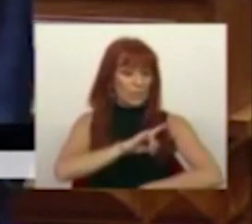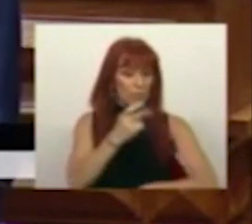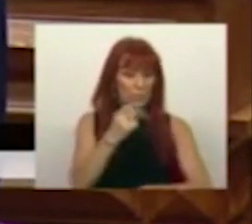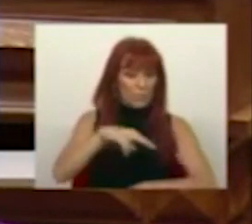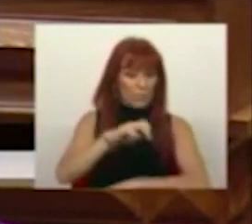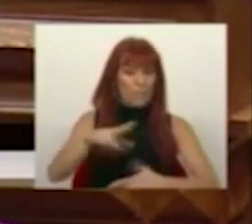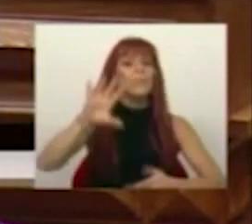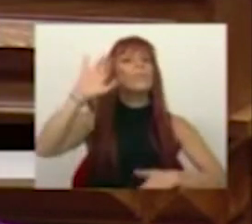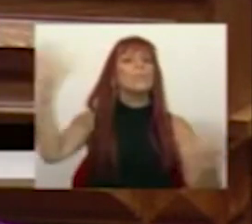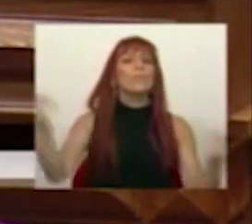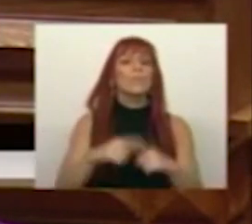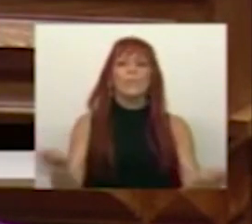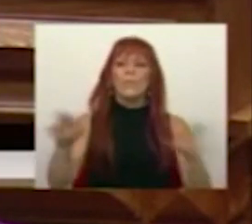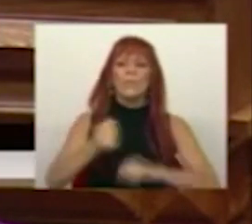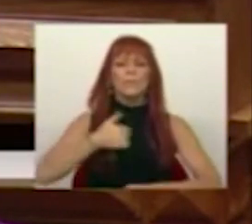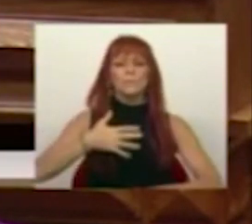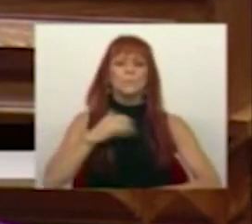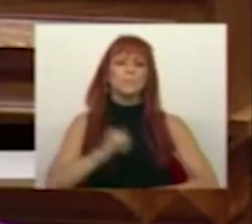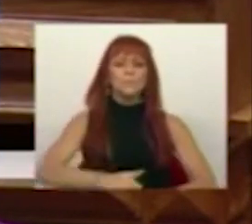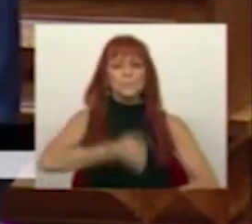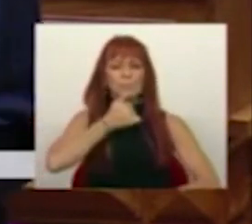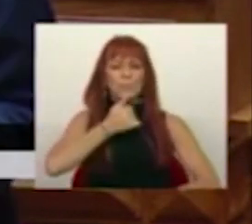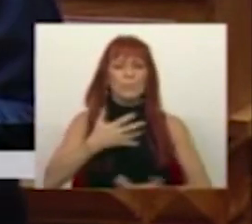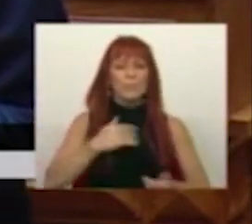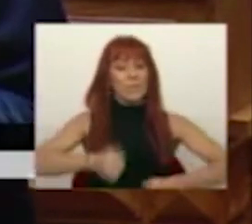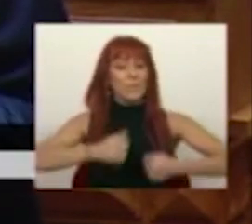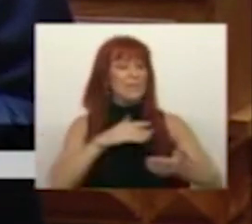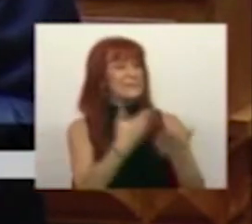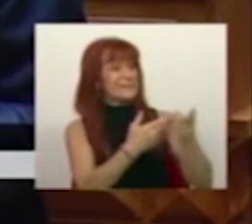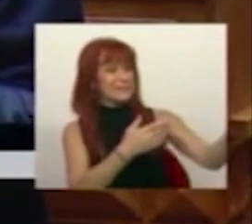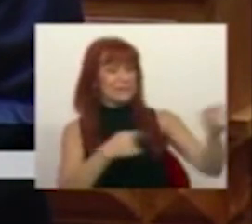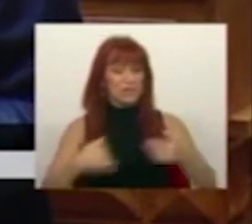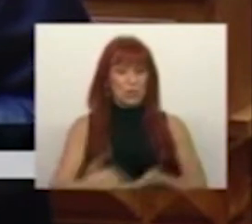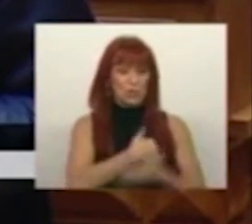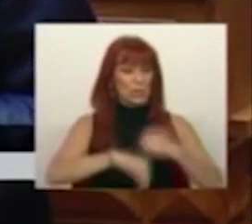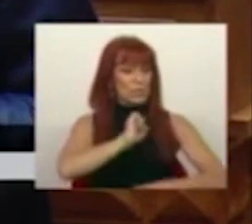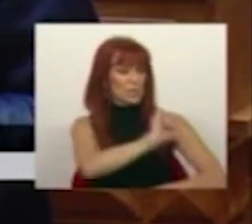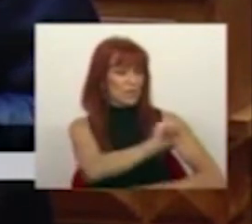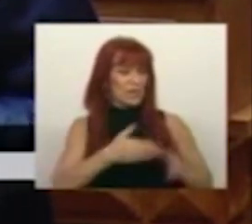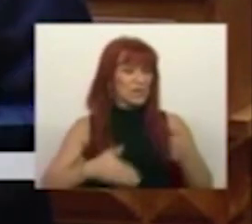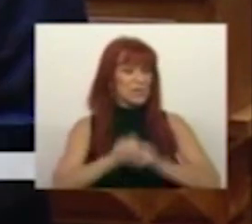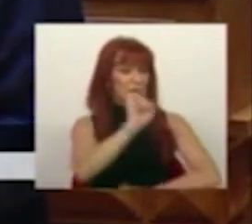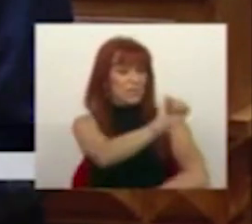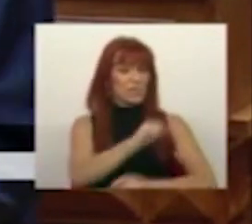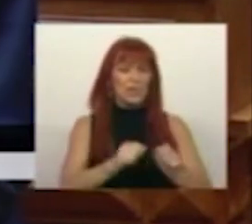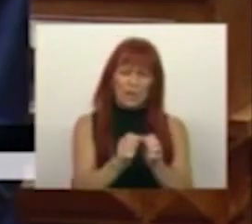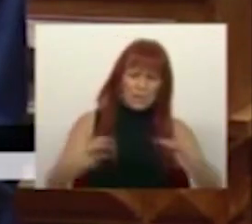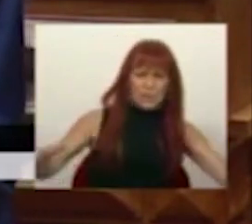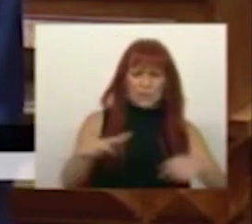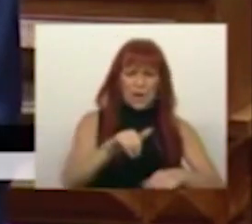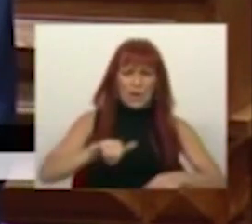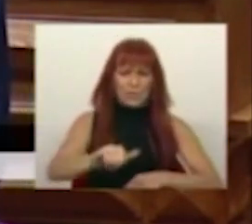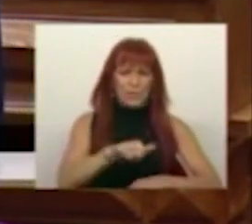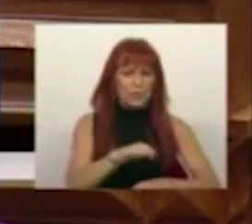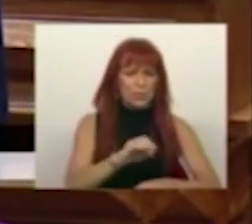ANA quando os novos donos decidiram que era melhor para eles, para os seus lucros, para a sua estratégia, alargar o aeroporto